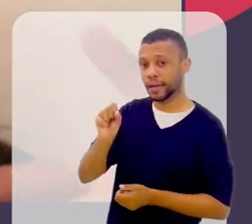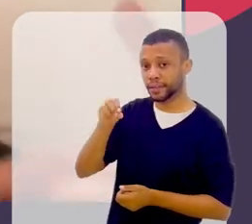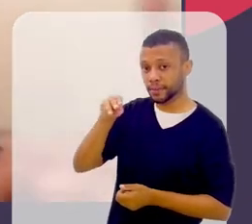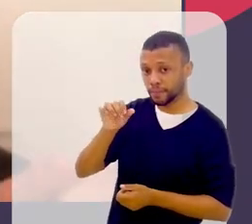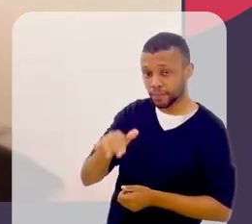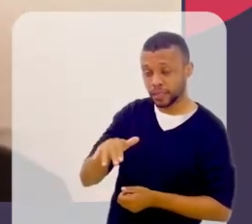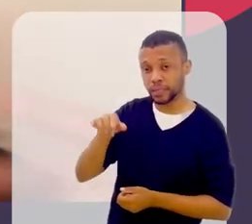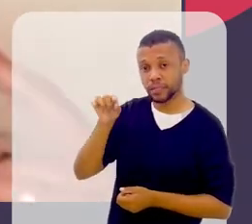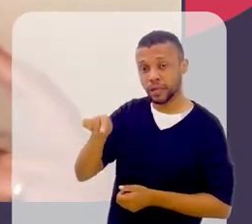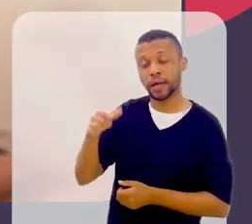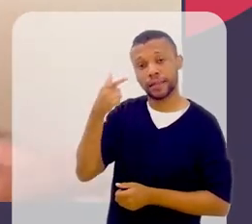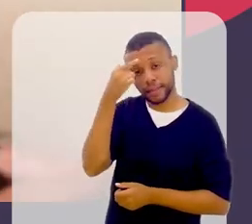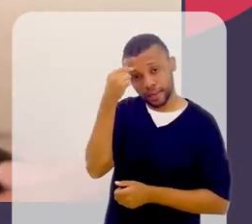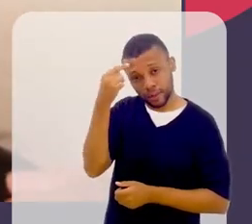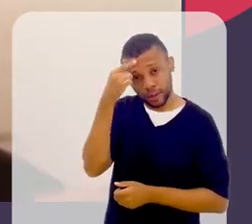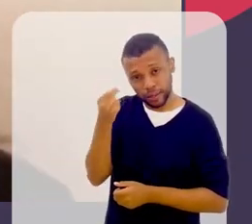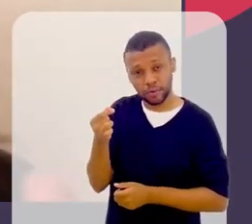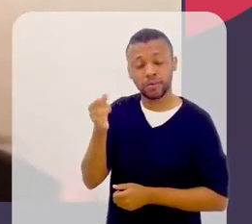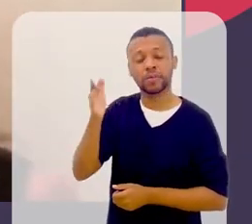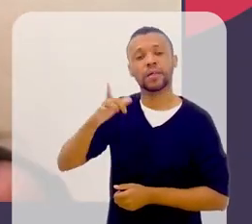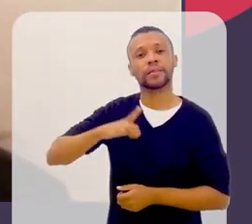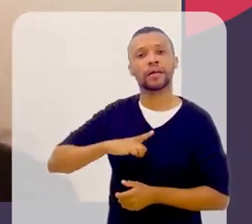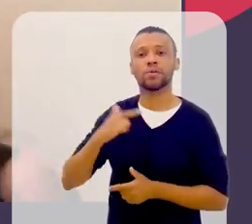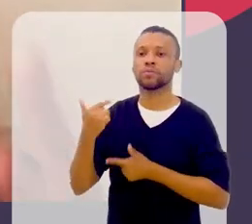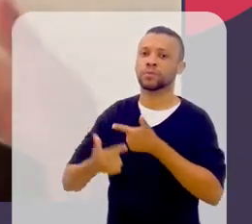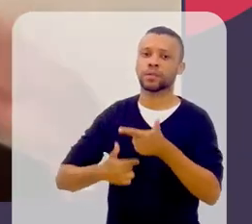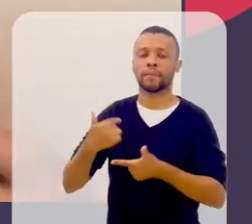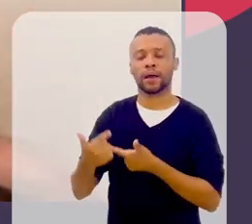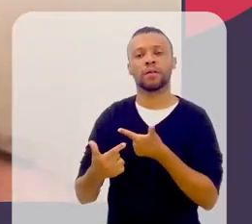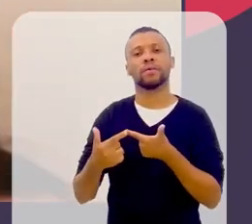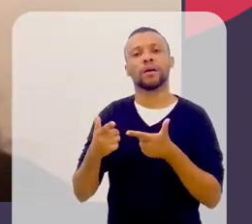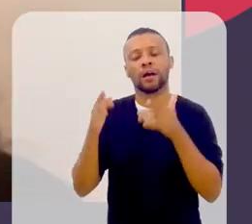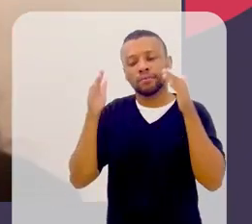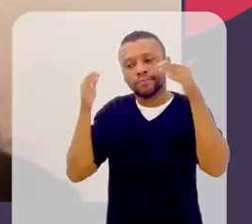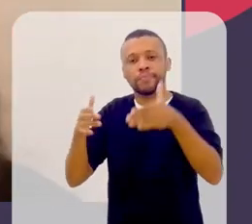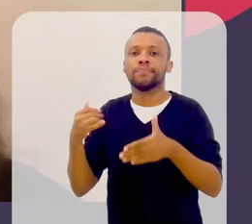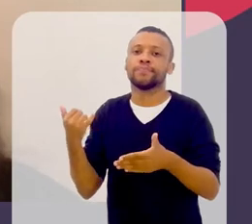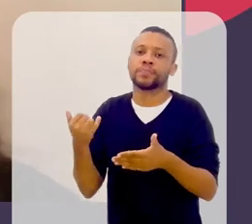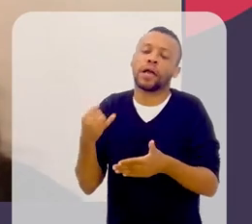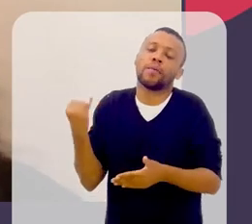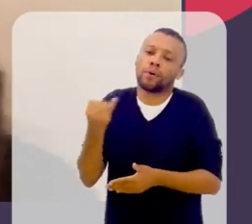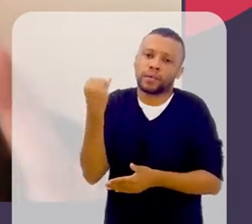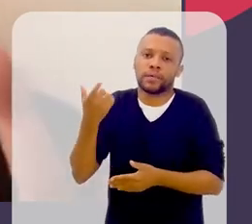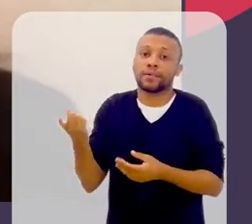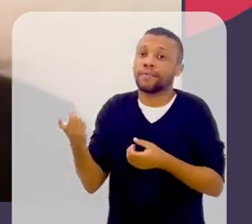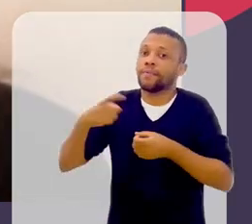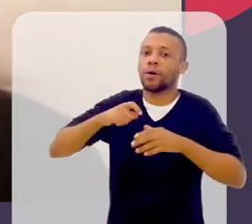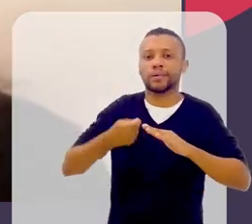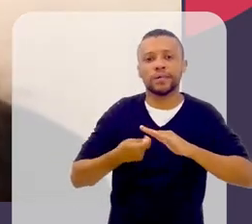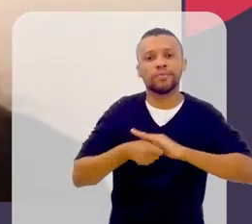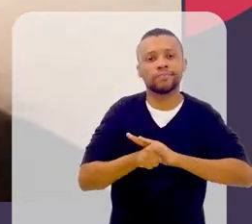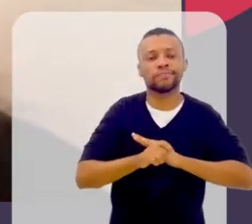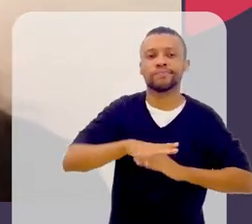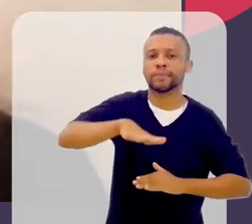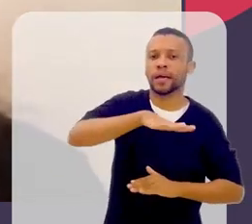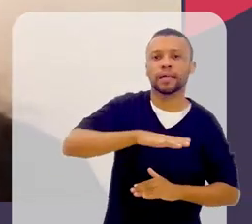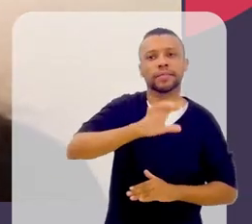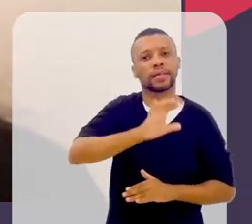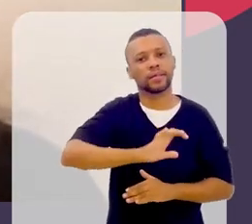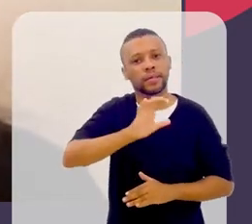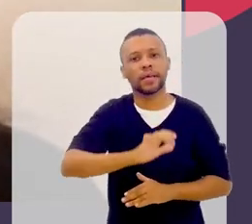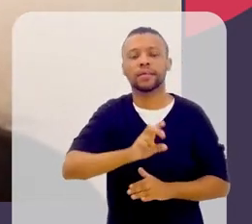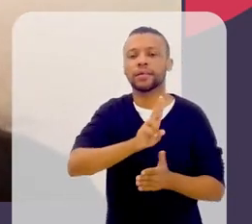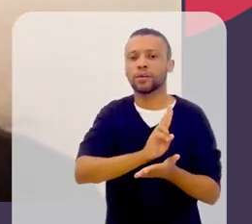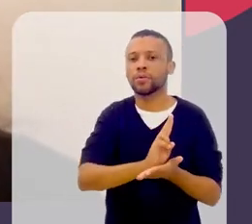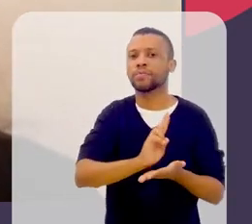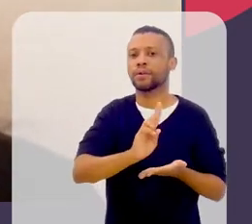A Yasmin, já na graduação, tem uma mão de obra especializada. Então, assim, é necessária a retomada desses projetos de investimento